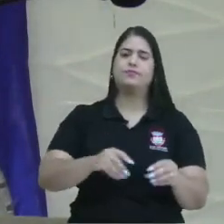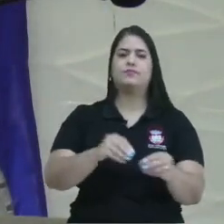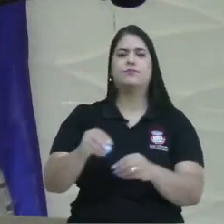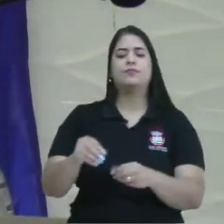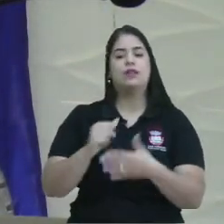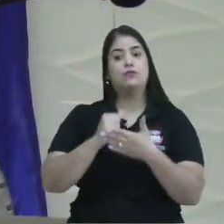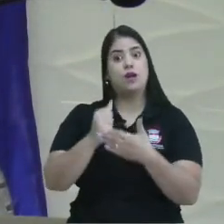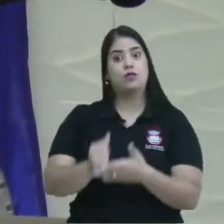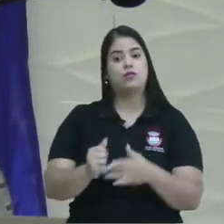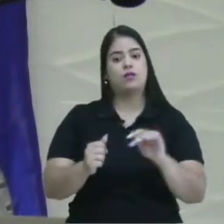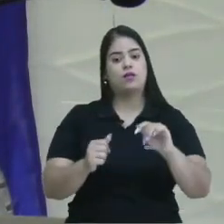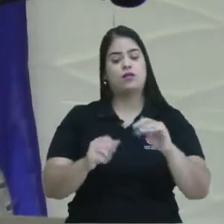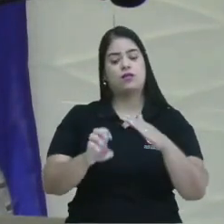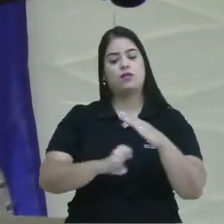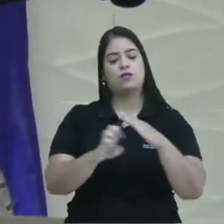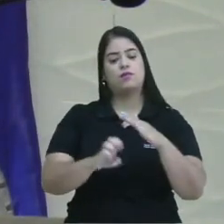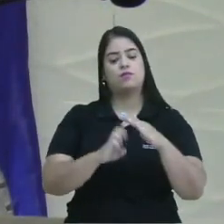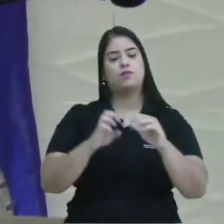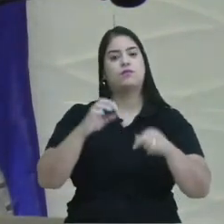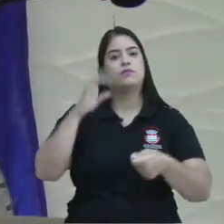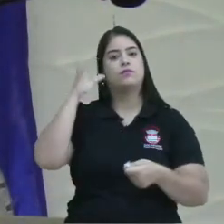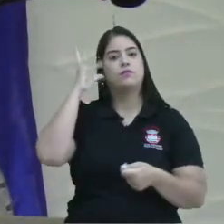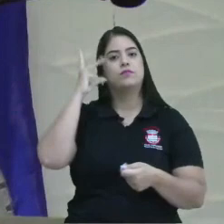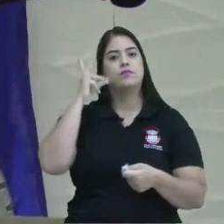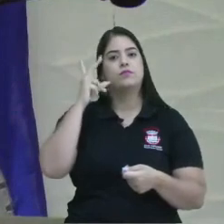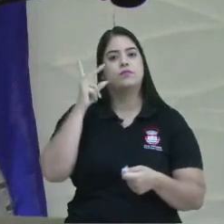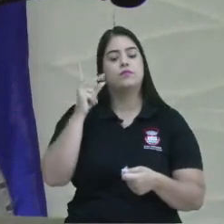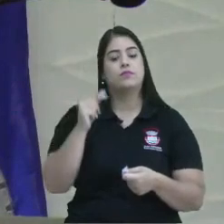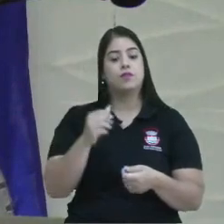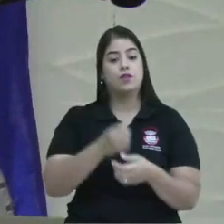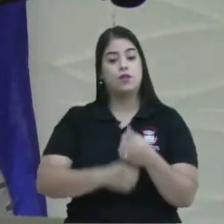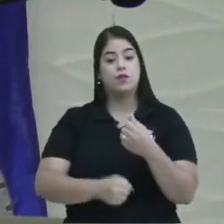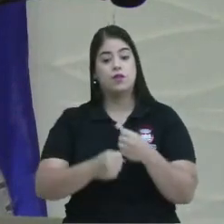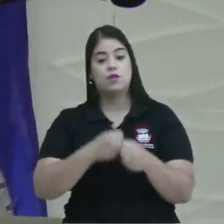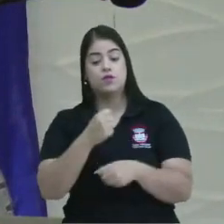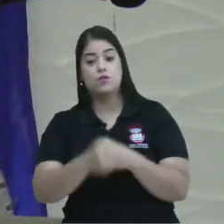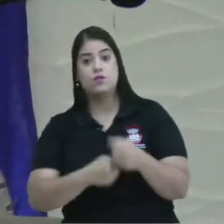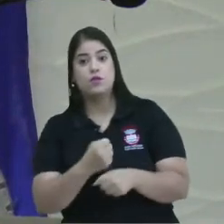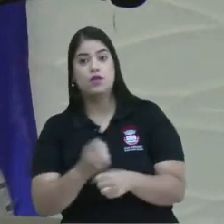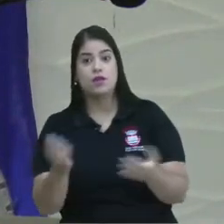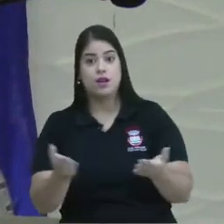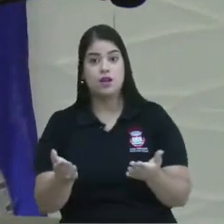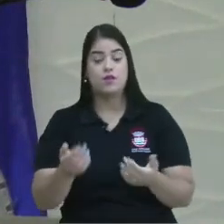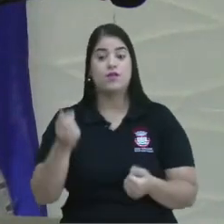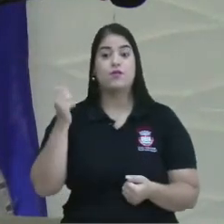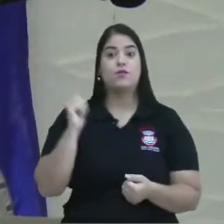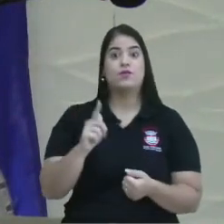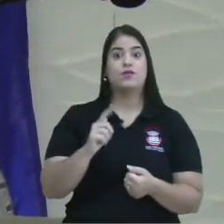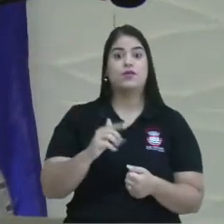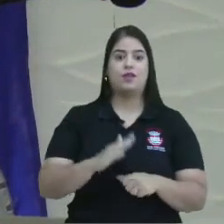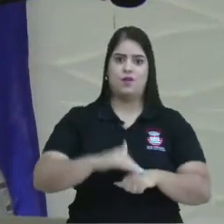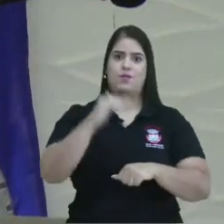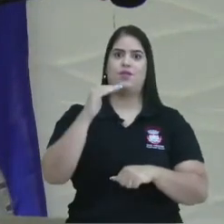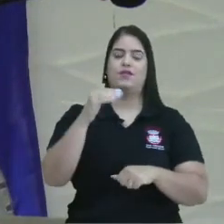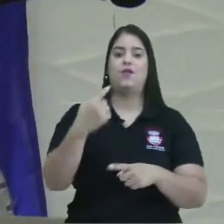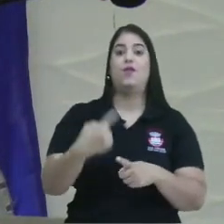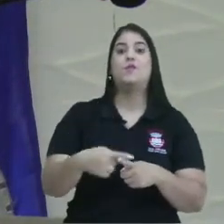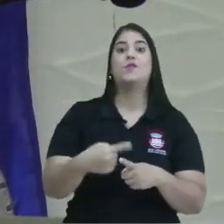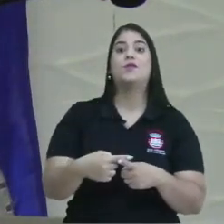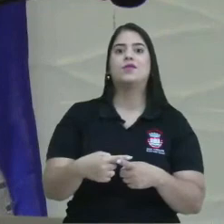empresário Zé Almeida. E continua arando. E esse ano ele pôde estender mais a aração de terra dele, porque